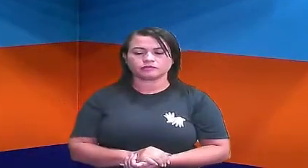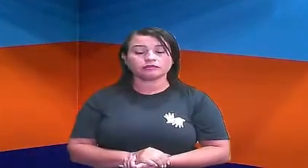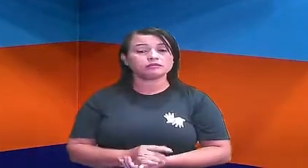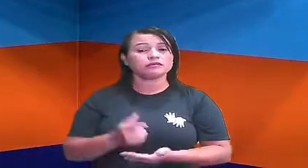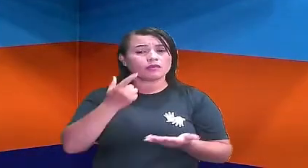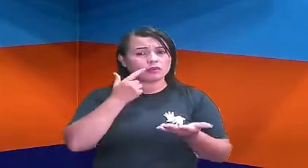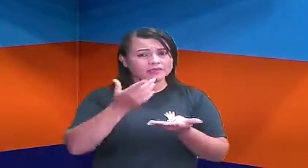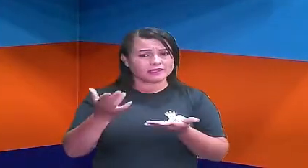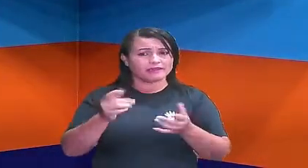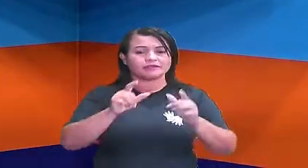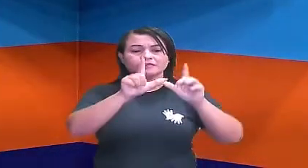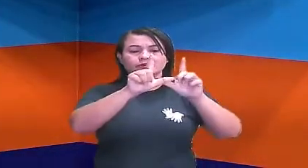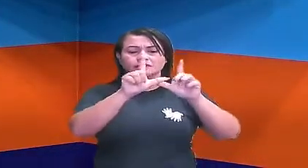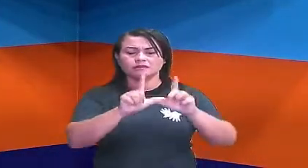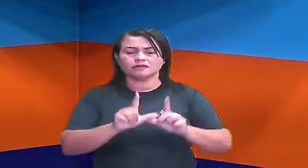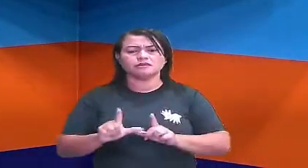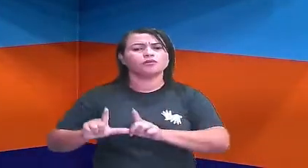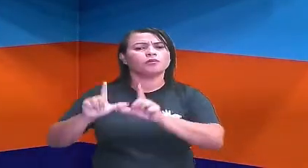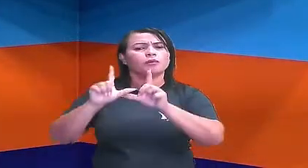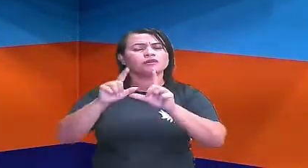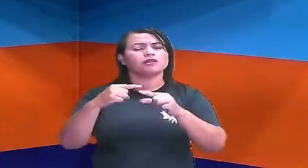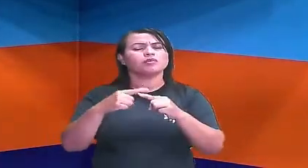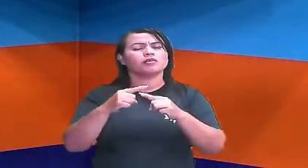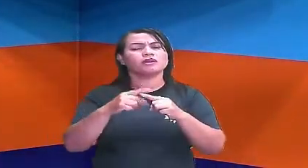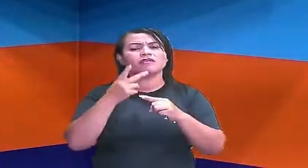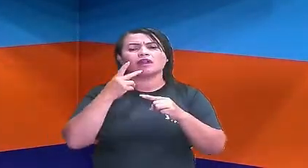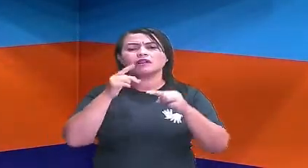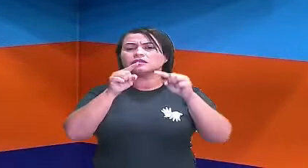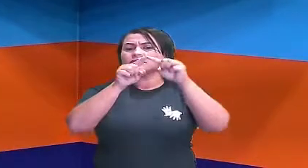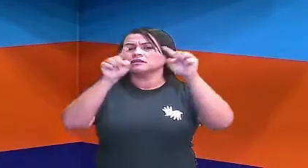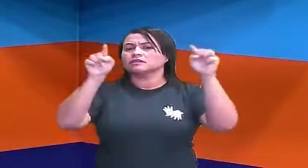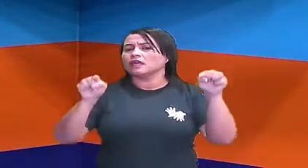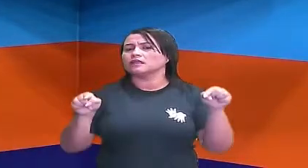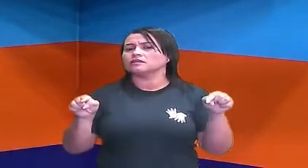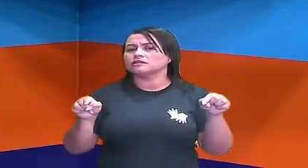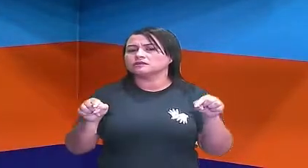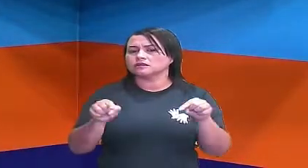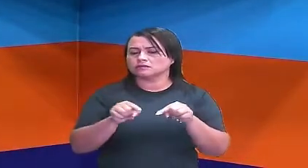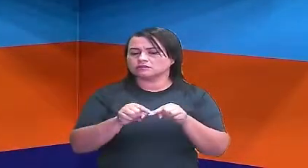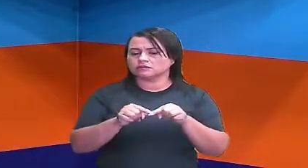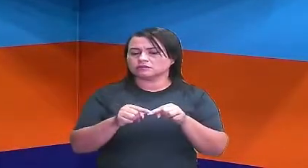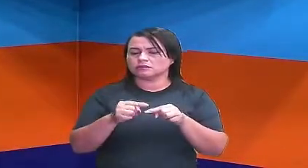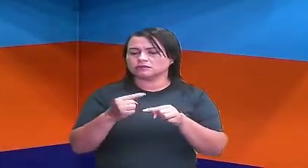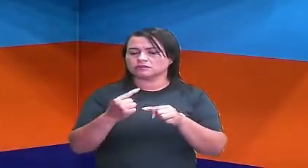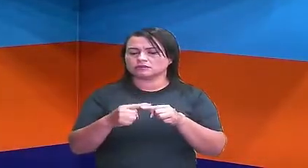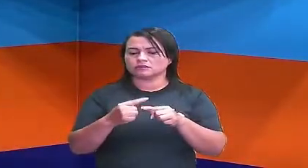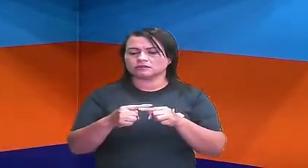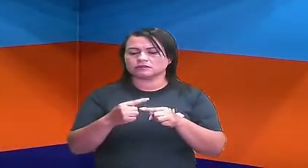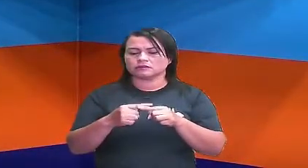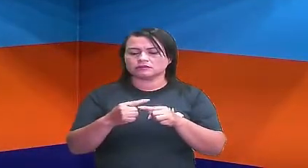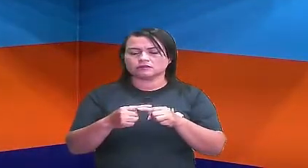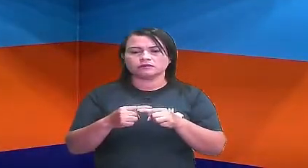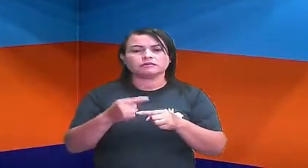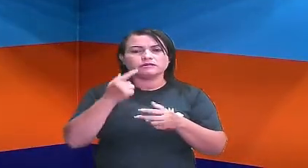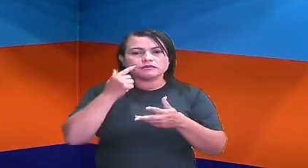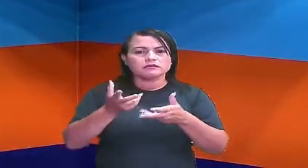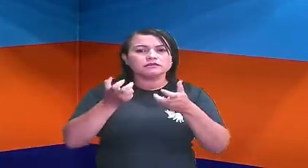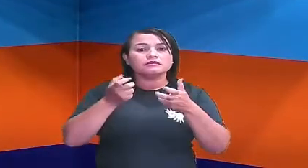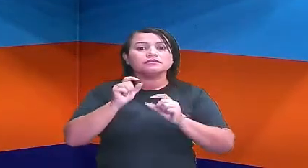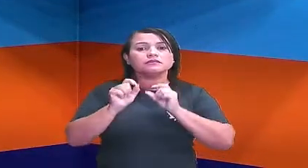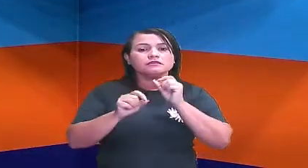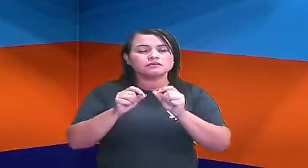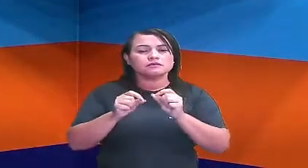Aqui está um quadrado, mas por que a gente fala em configuração retangular? Porque eu preciso trabalhar com o comprimento e